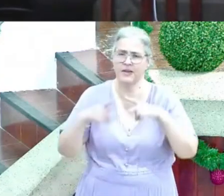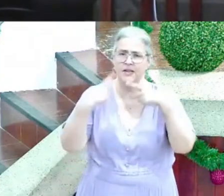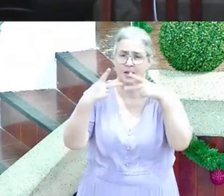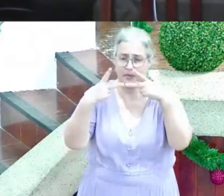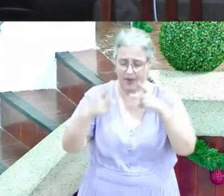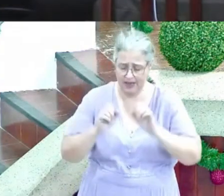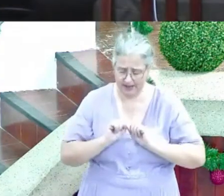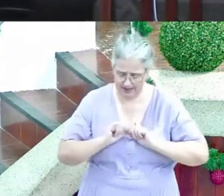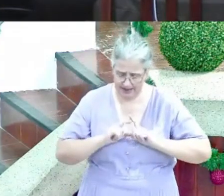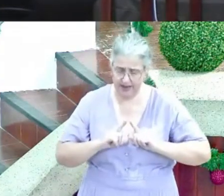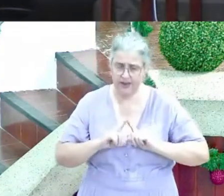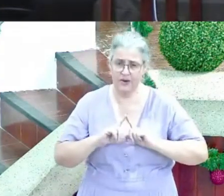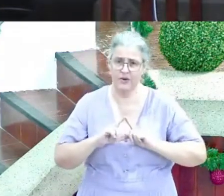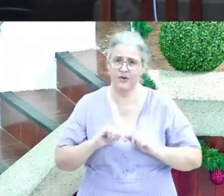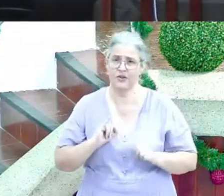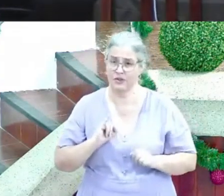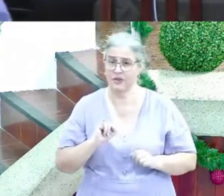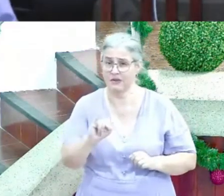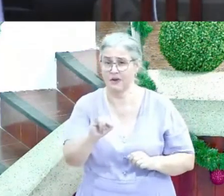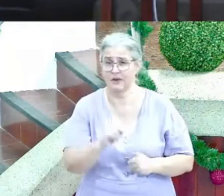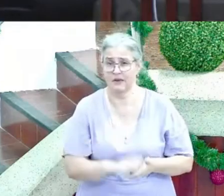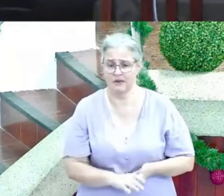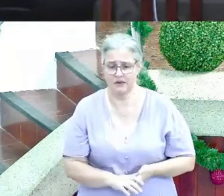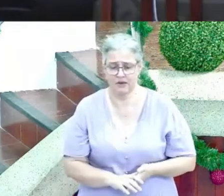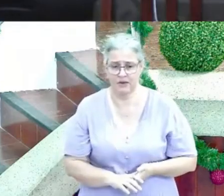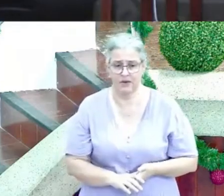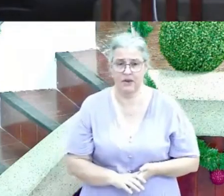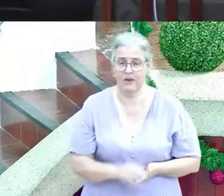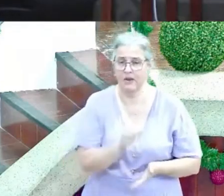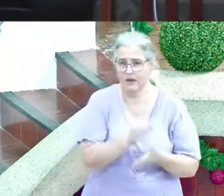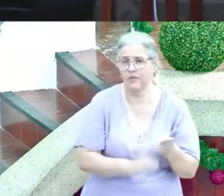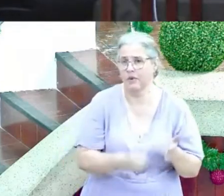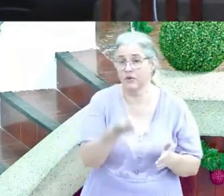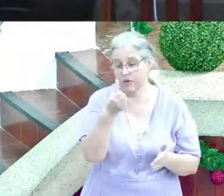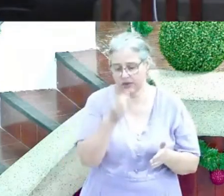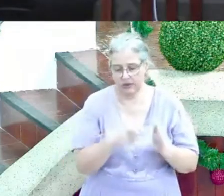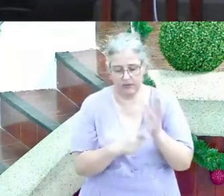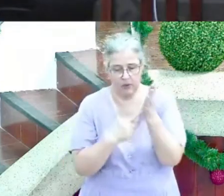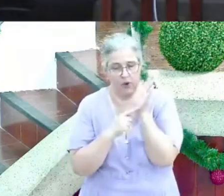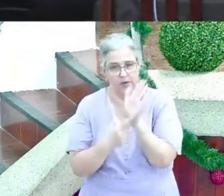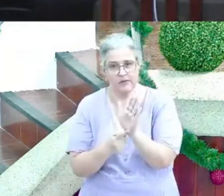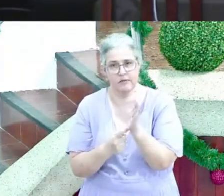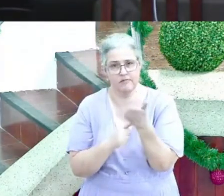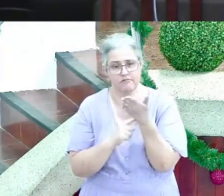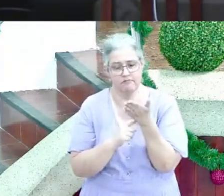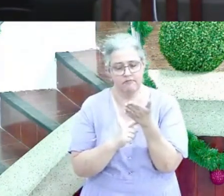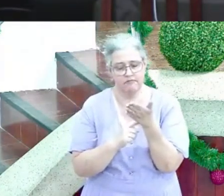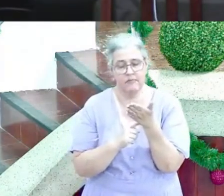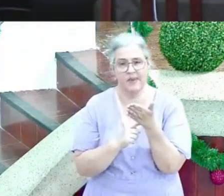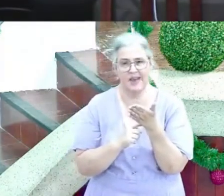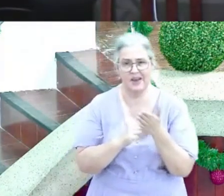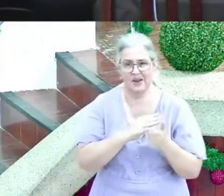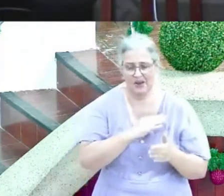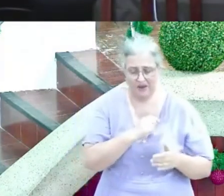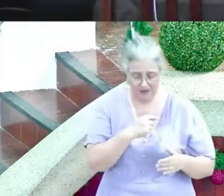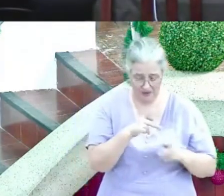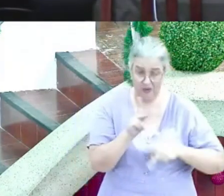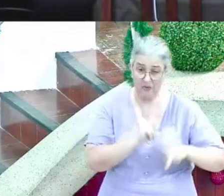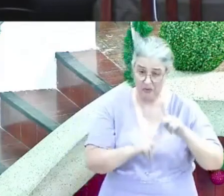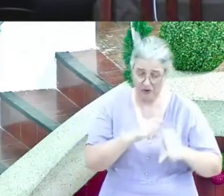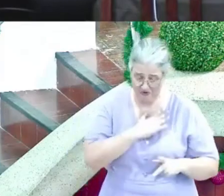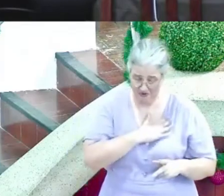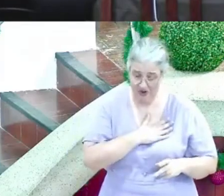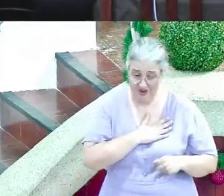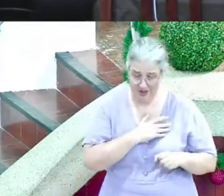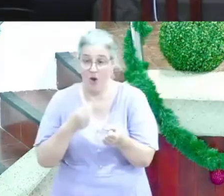O que irá acontecer, de acordo com Isaías capítulo 6, é que o coração do povo vai se